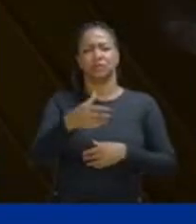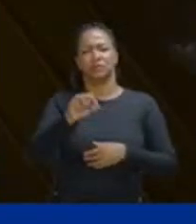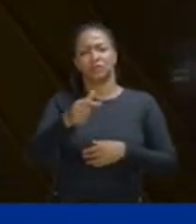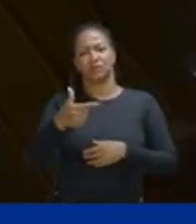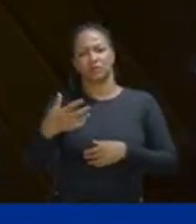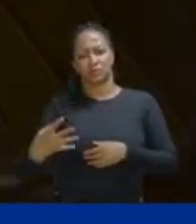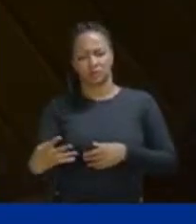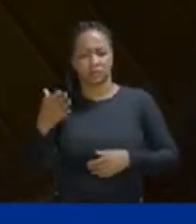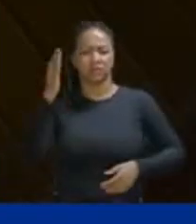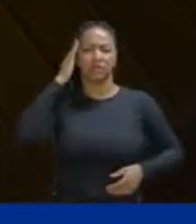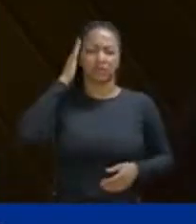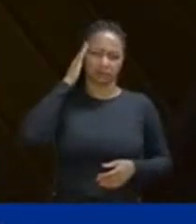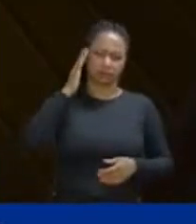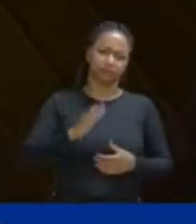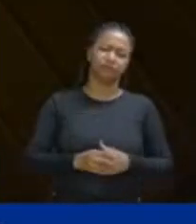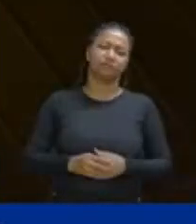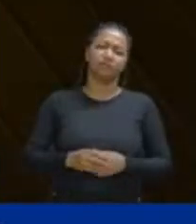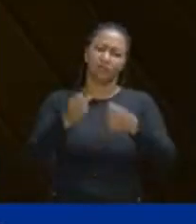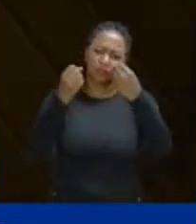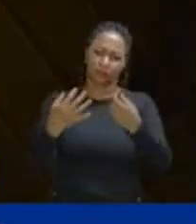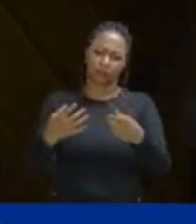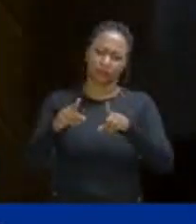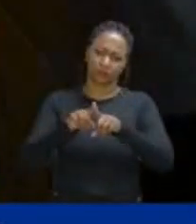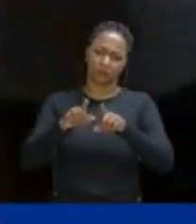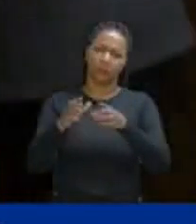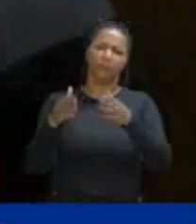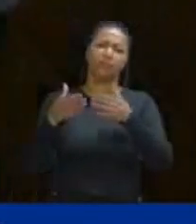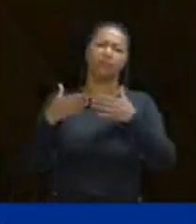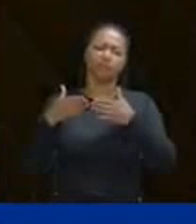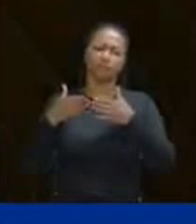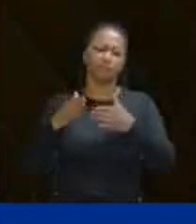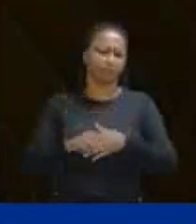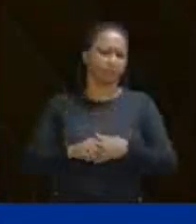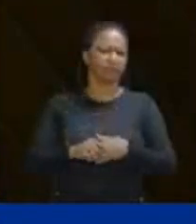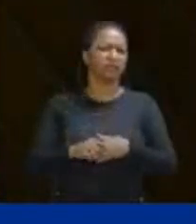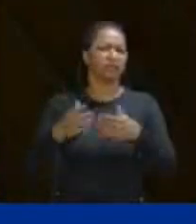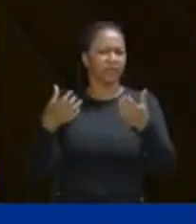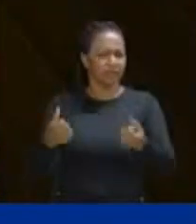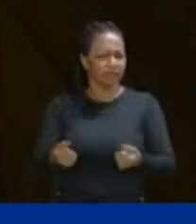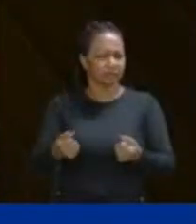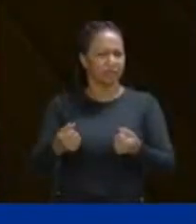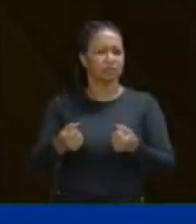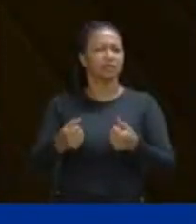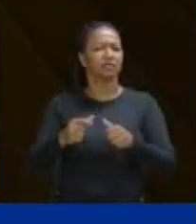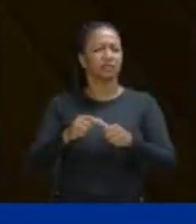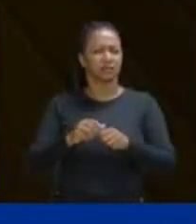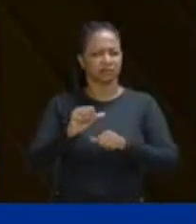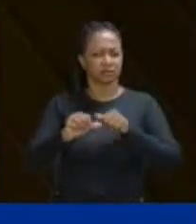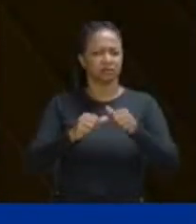31/8/2024, sábado. Afirmou também que o pedido de reconsideração datado de